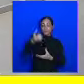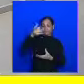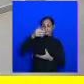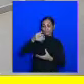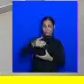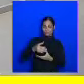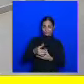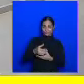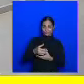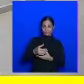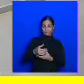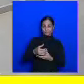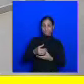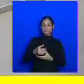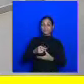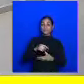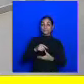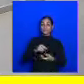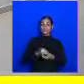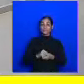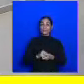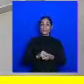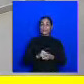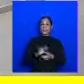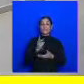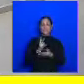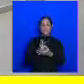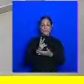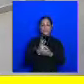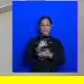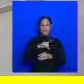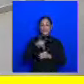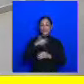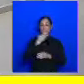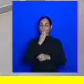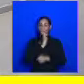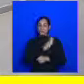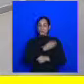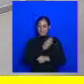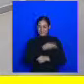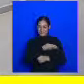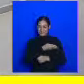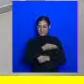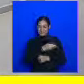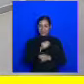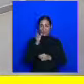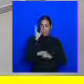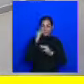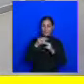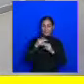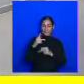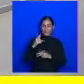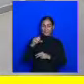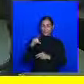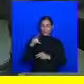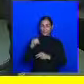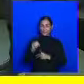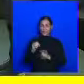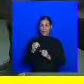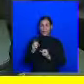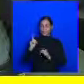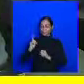globo novamente com os números sorteados Aí sim Vamos sortear o time do coração nosso colega da Caixa o Paulo